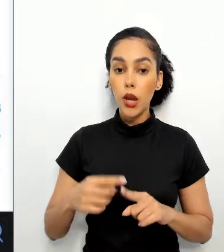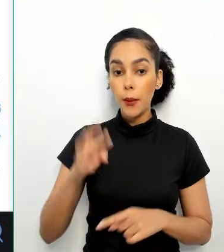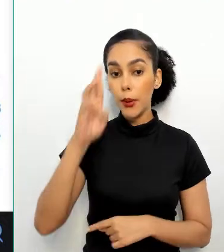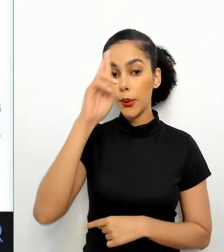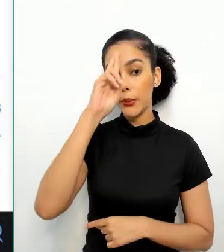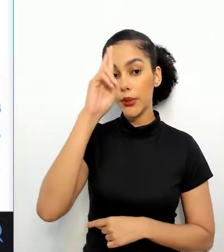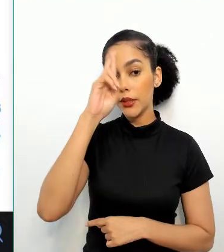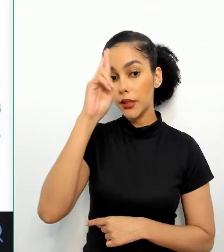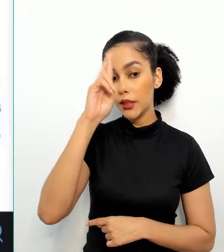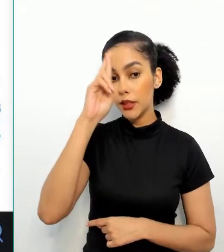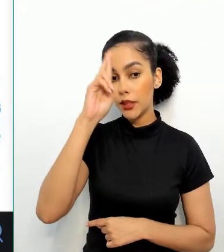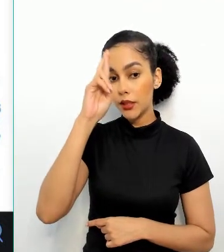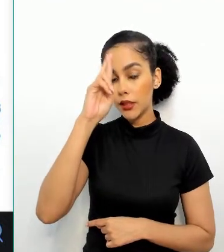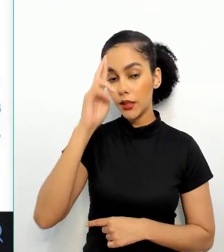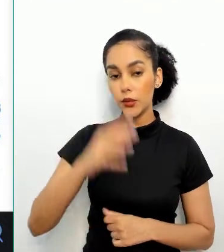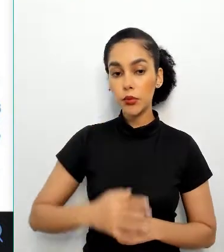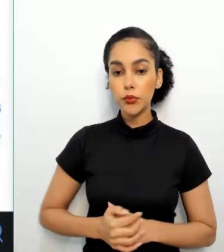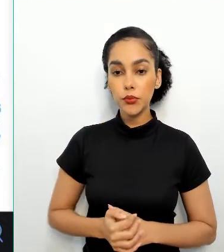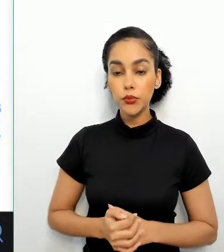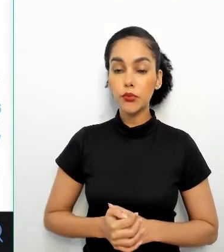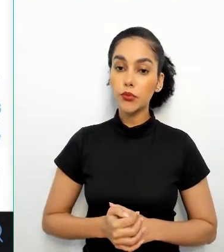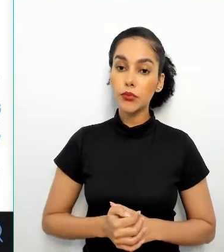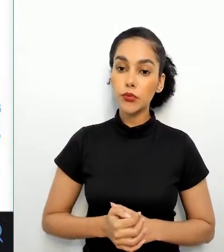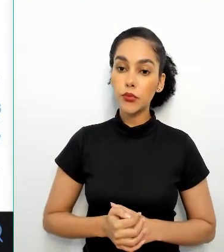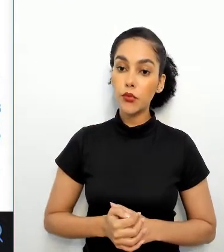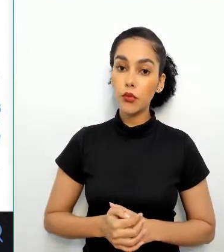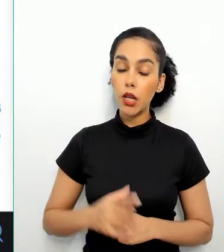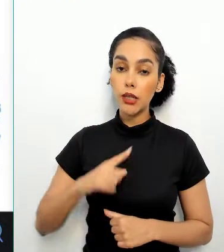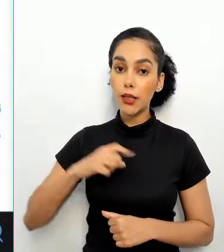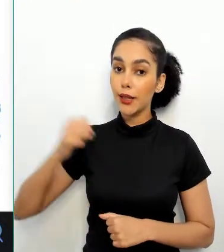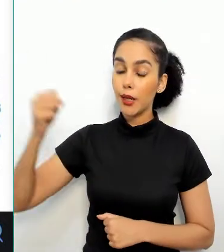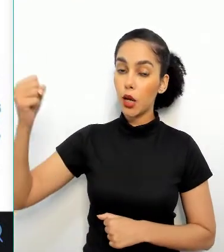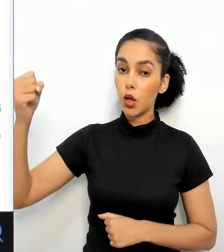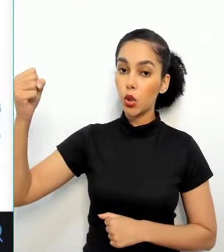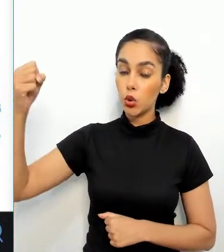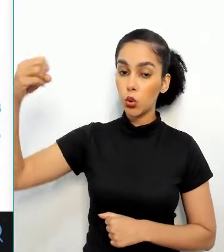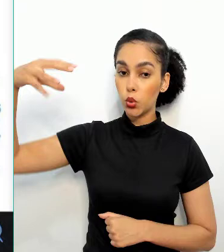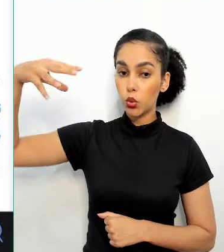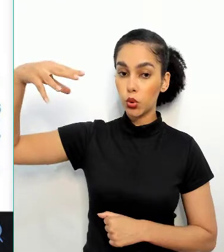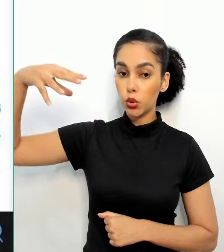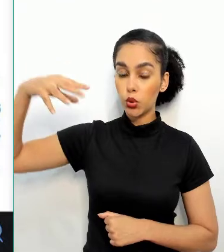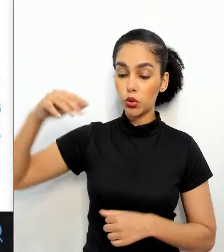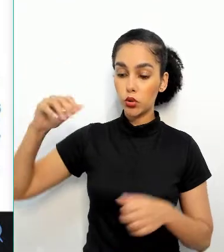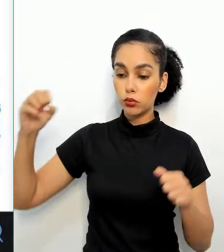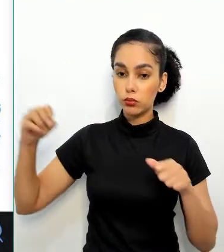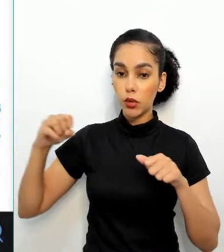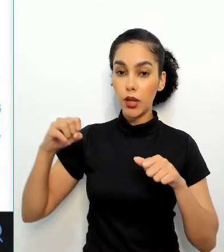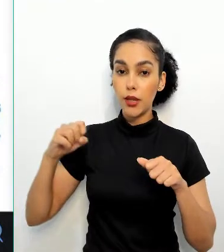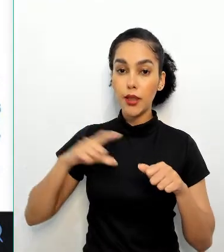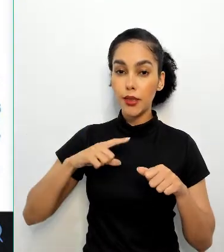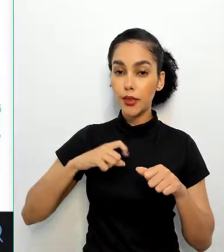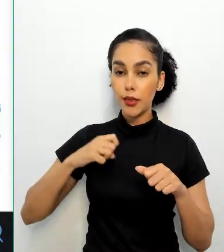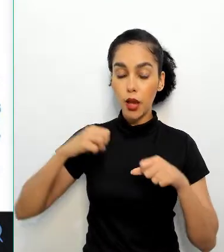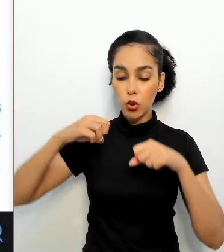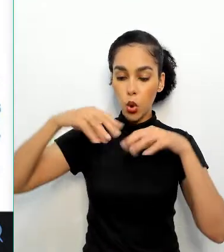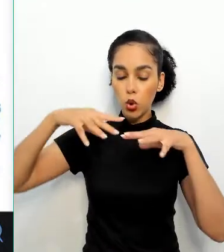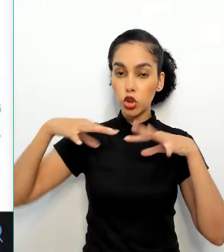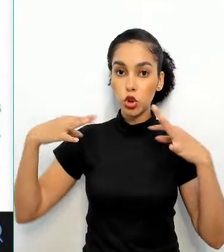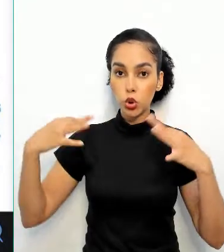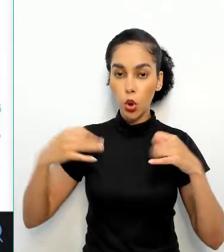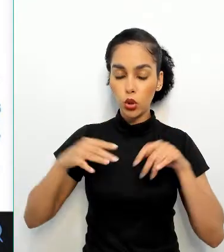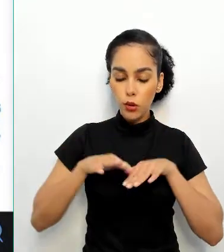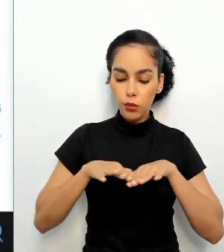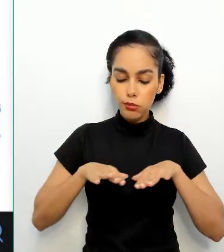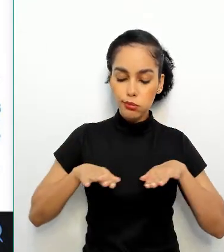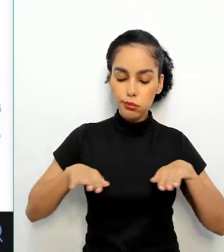está a pino, segundo o texto, as luzes vão entrar paralelamente às vigas e vai iluminar toda essa região, não vai ter